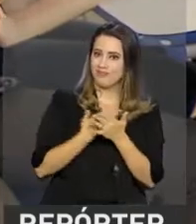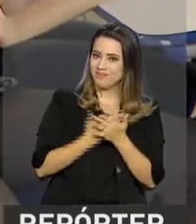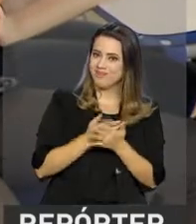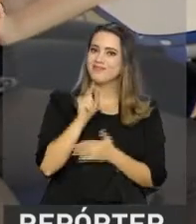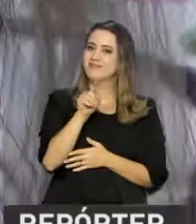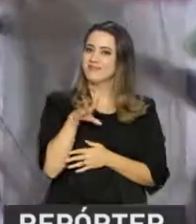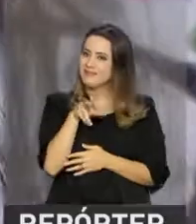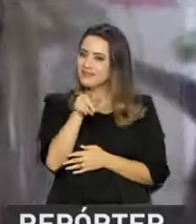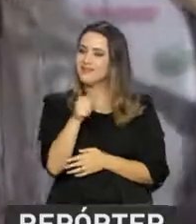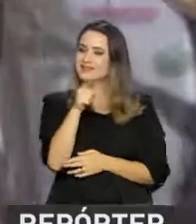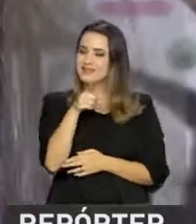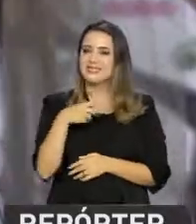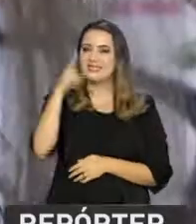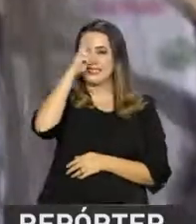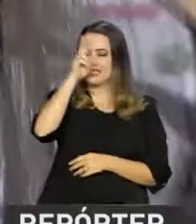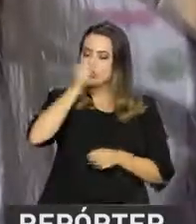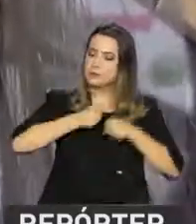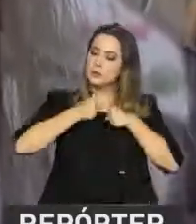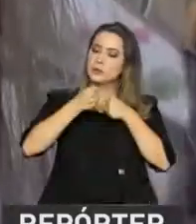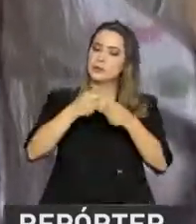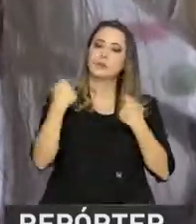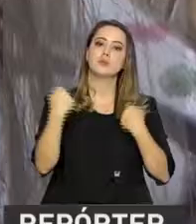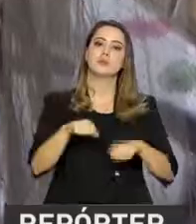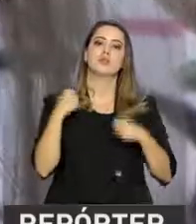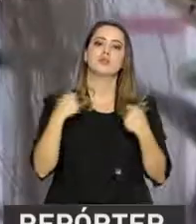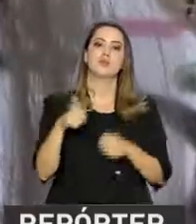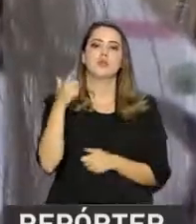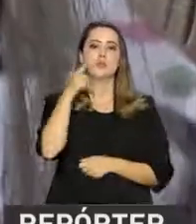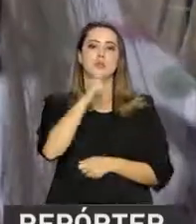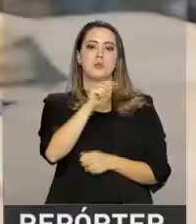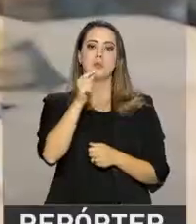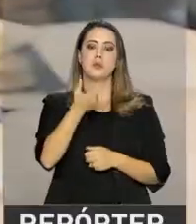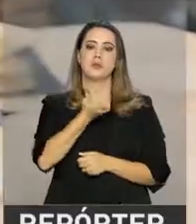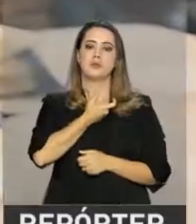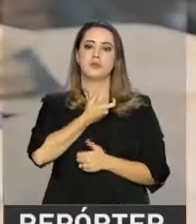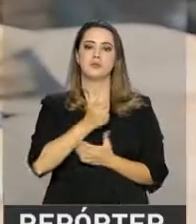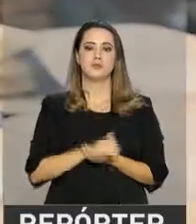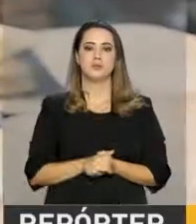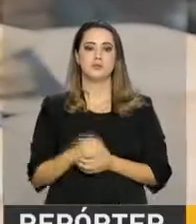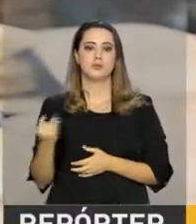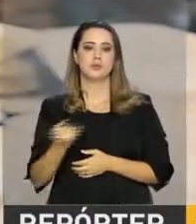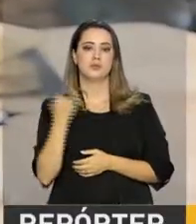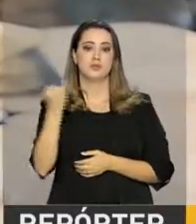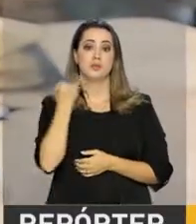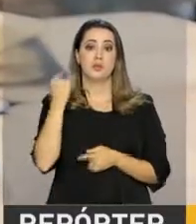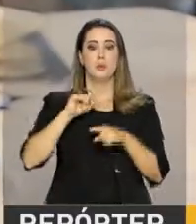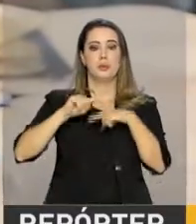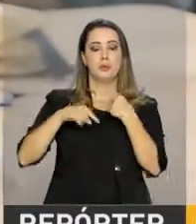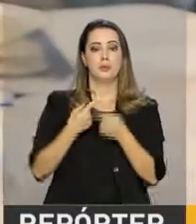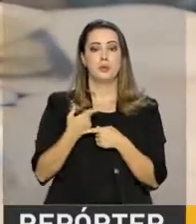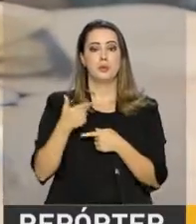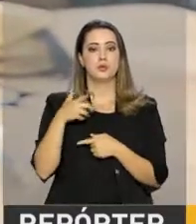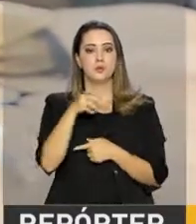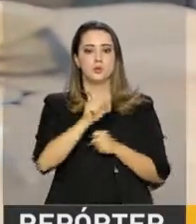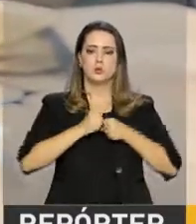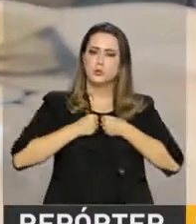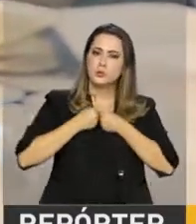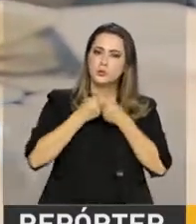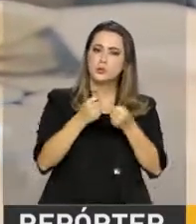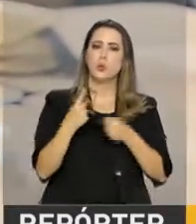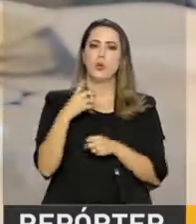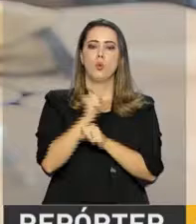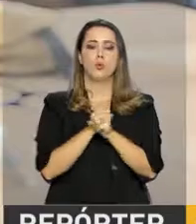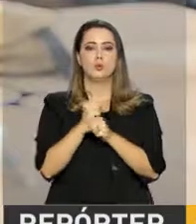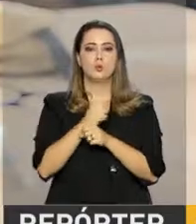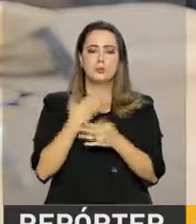todo atleta lembra da dedicação necessária para chegar à premiação que foi muito gratificante porque depois de todo o esforço de passar um ano